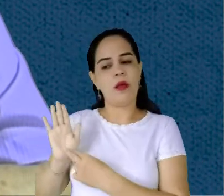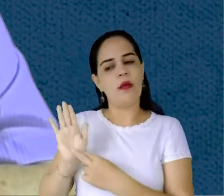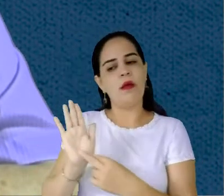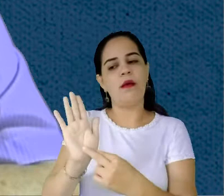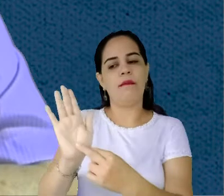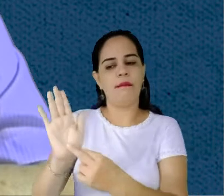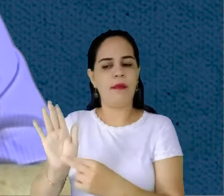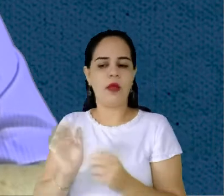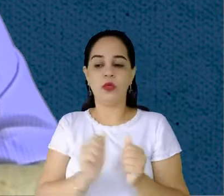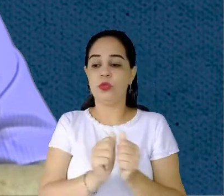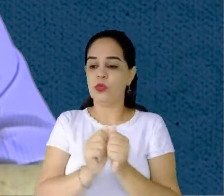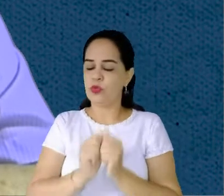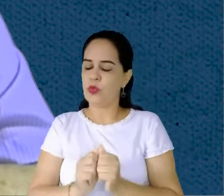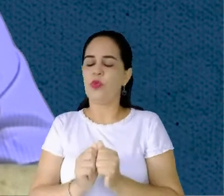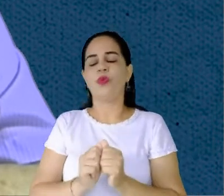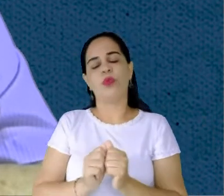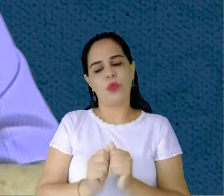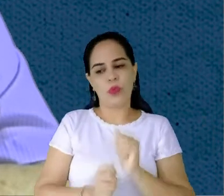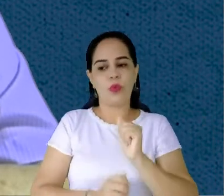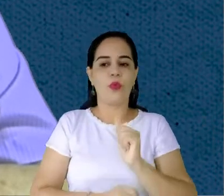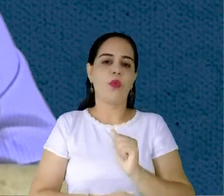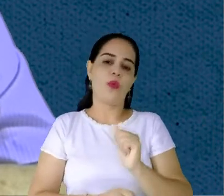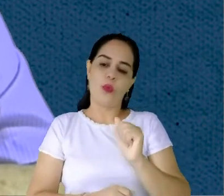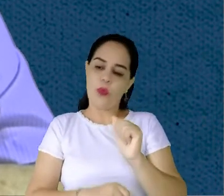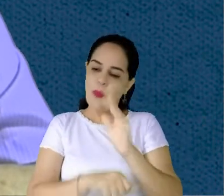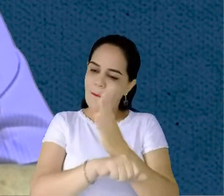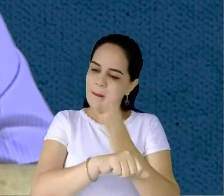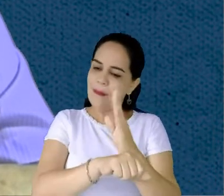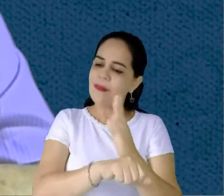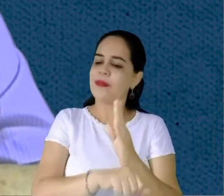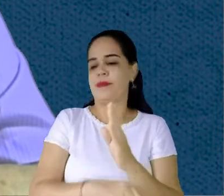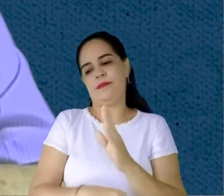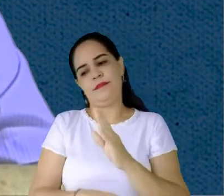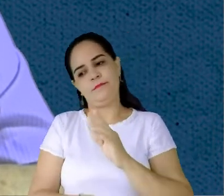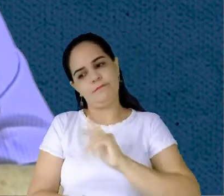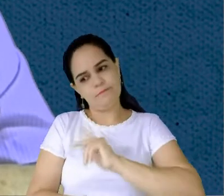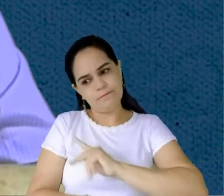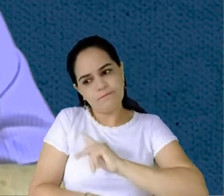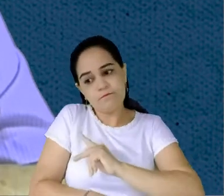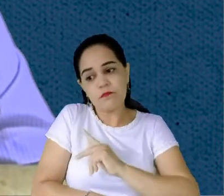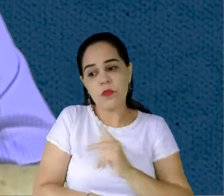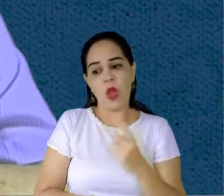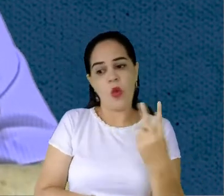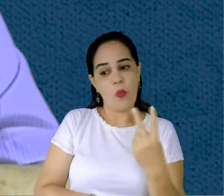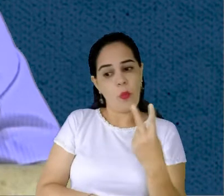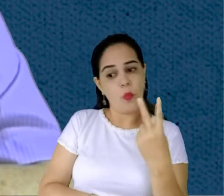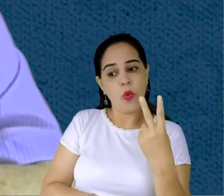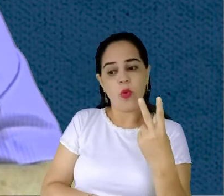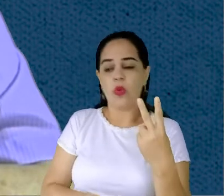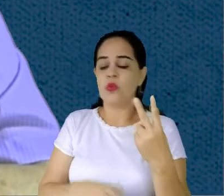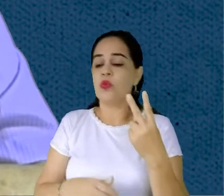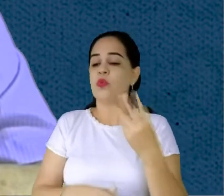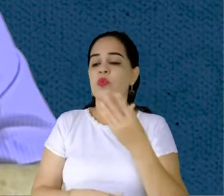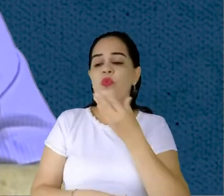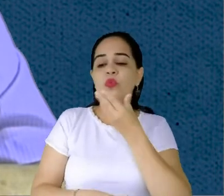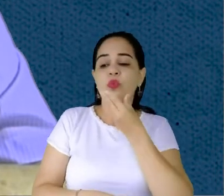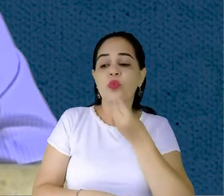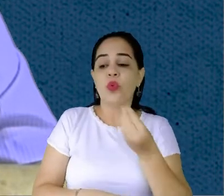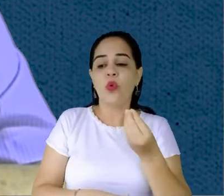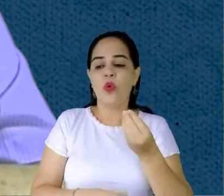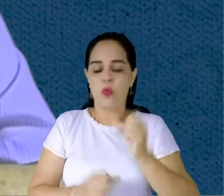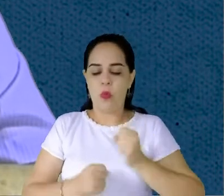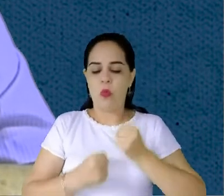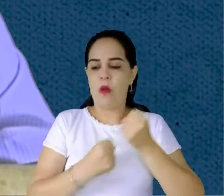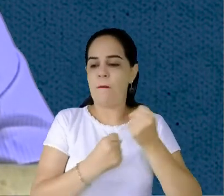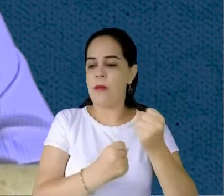e mandá-los até vós, junto com os nossos queridos irmãos Barnabé e Paulo, homens que arriscaram